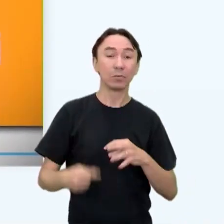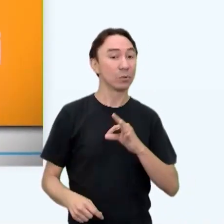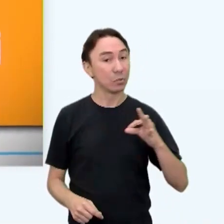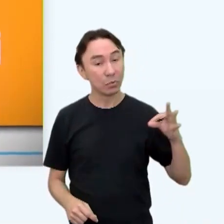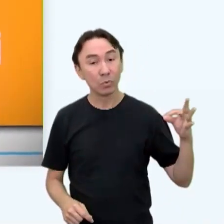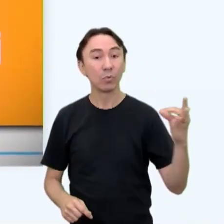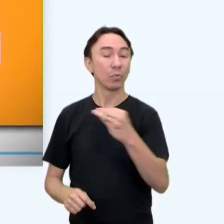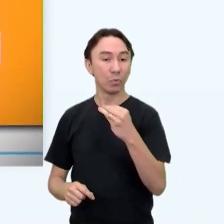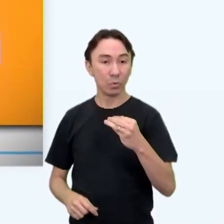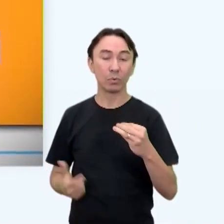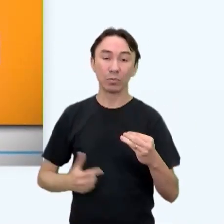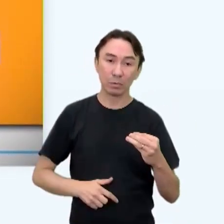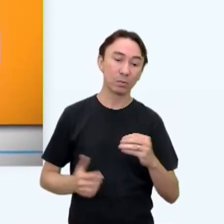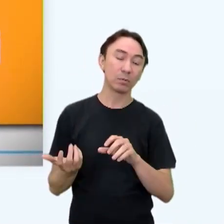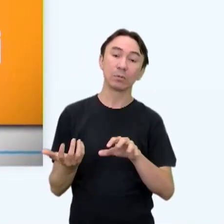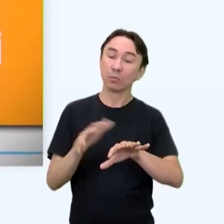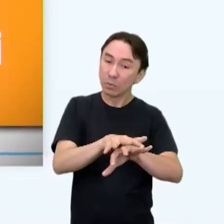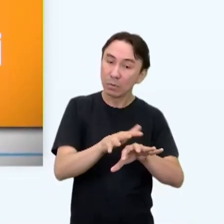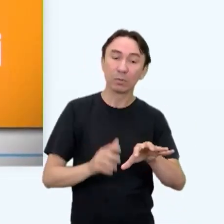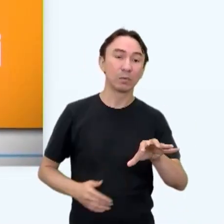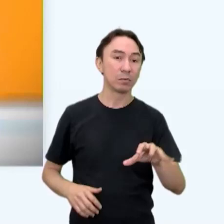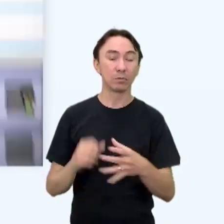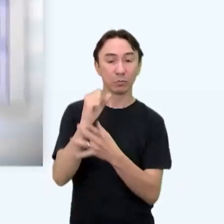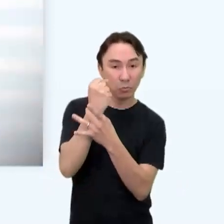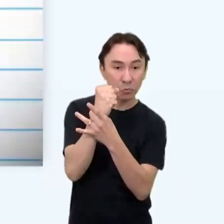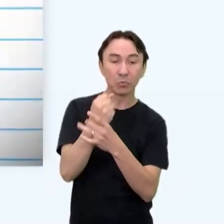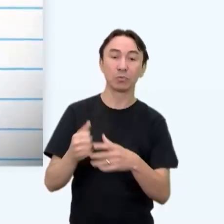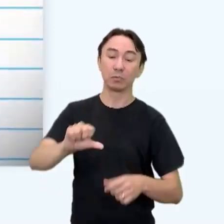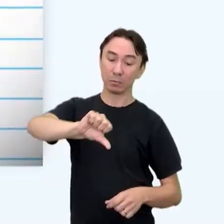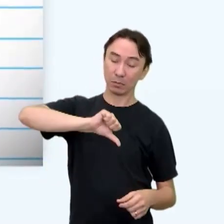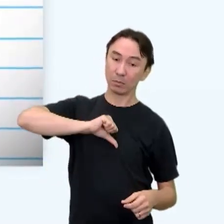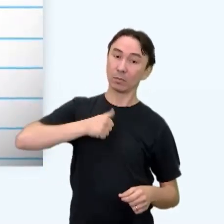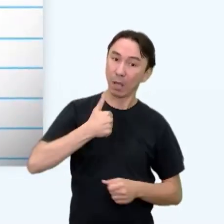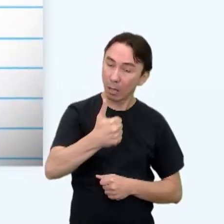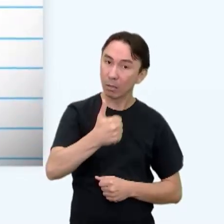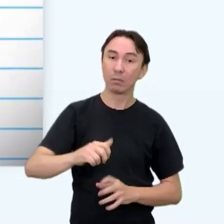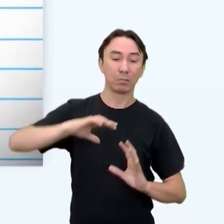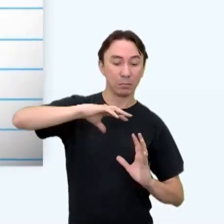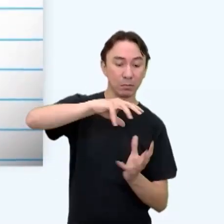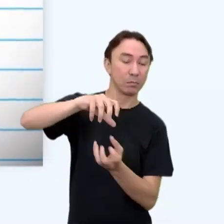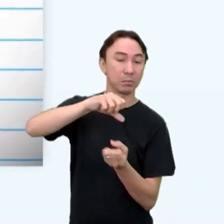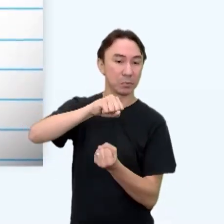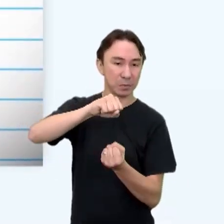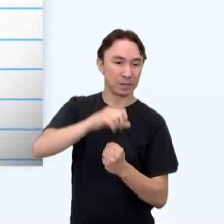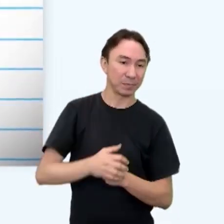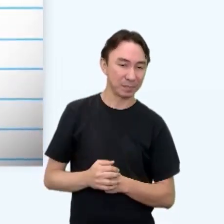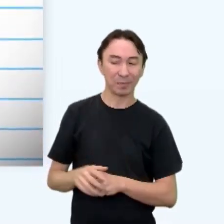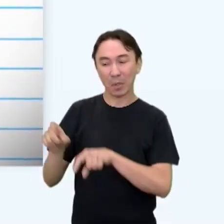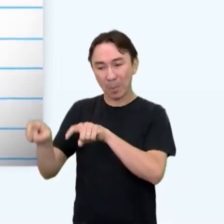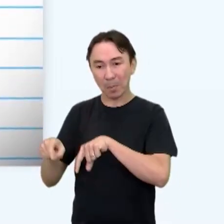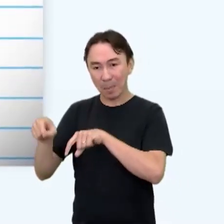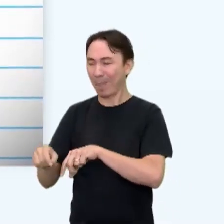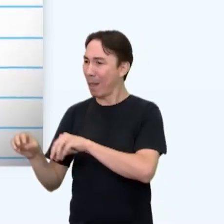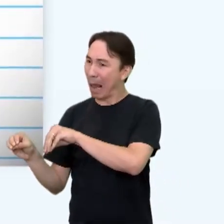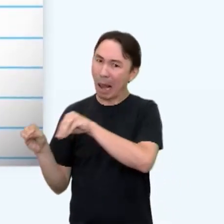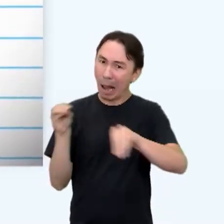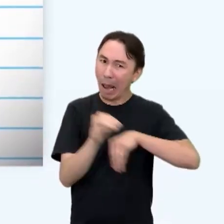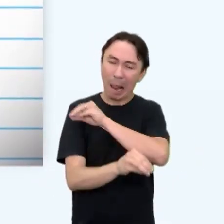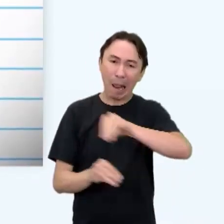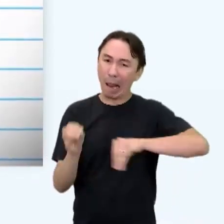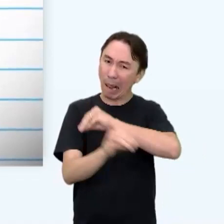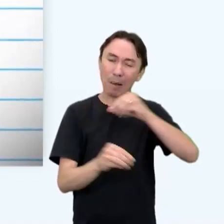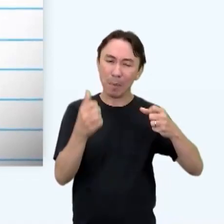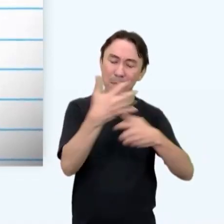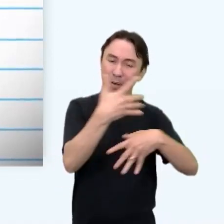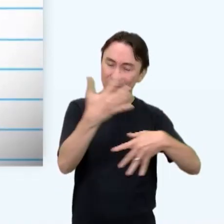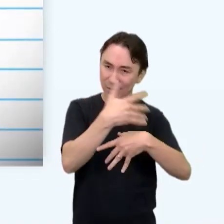inclusivos, seguros, resilientes e sustentáveis. O deslocamento da população das áreas rurais para as zonas urbanas é um fenômeno global que vai